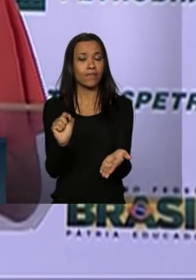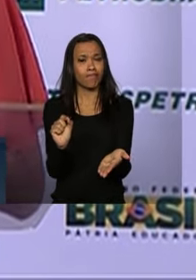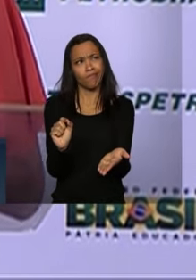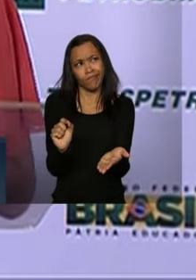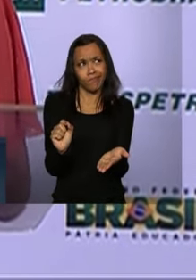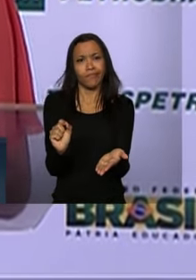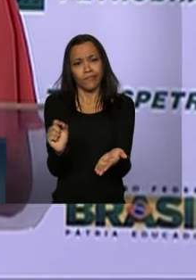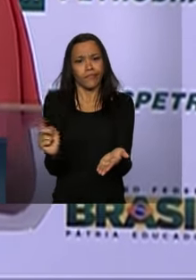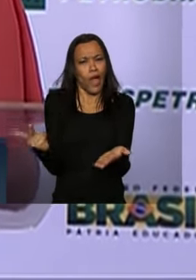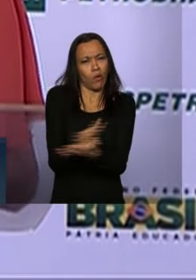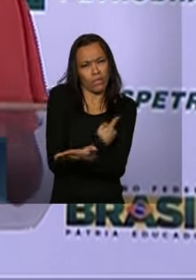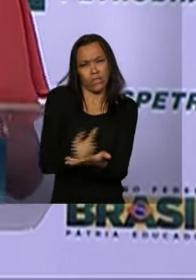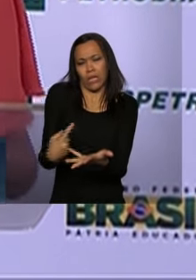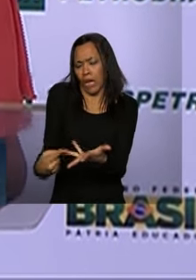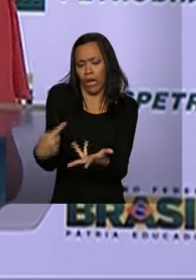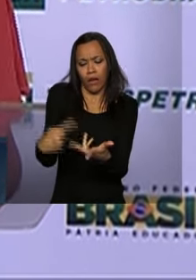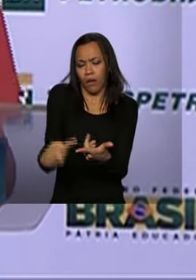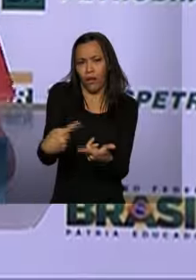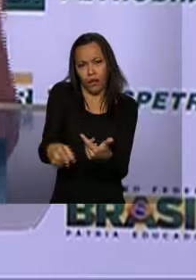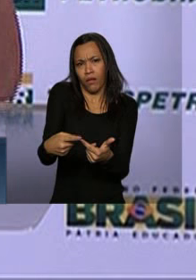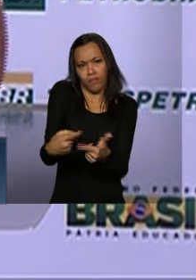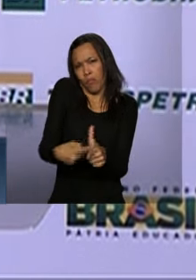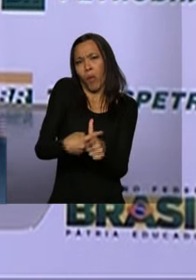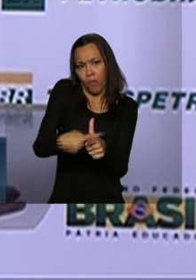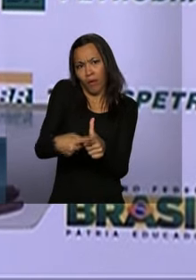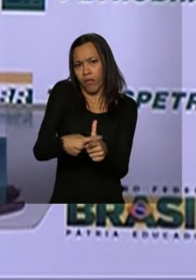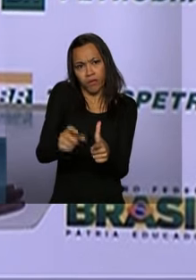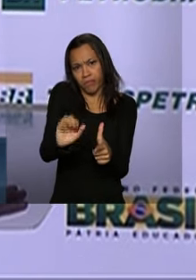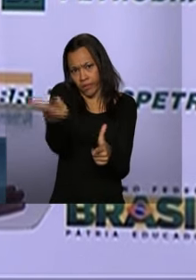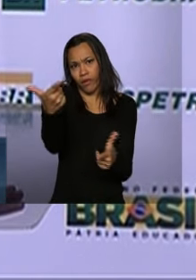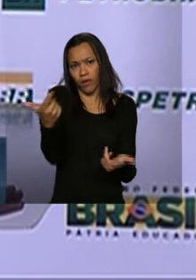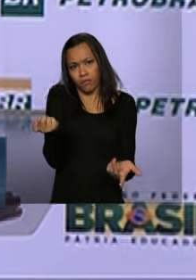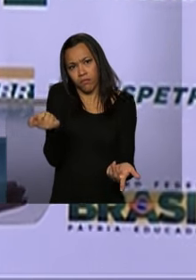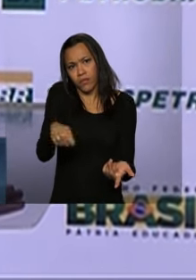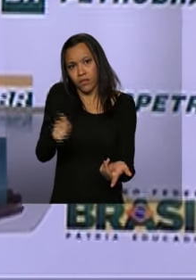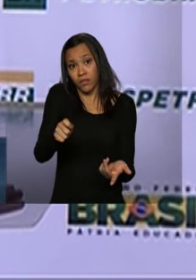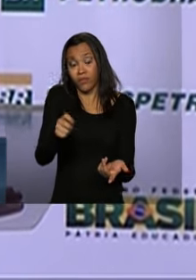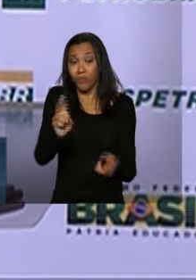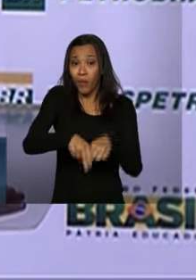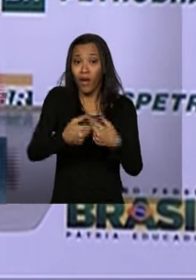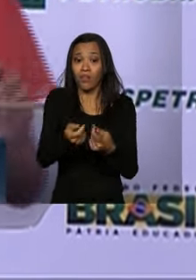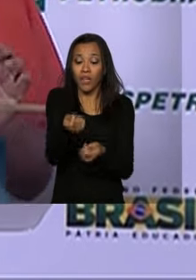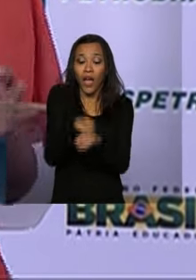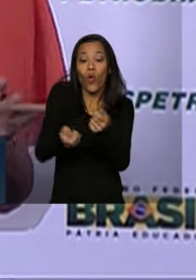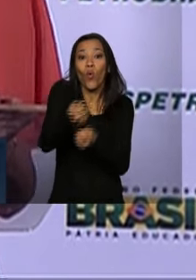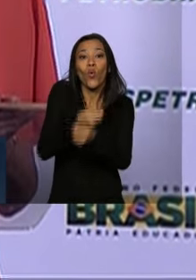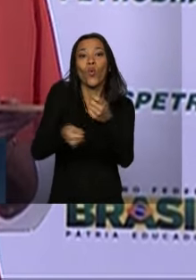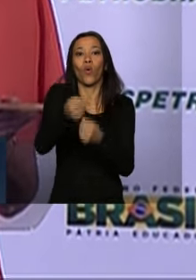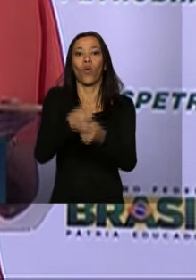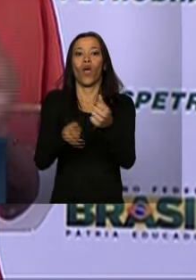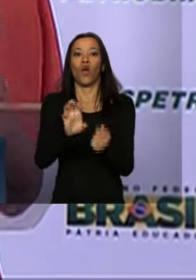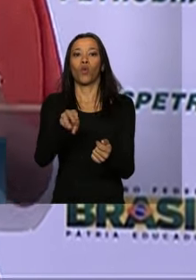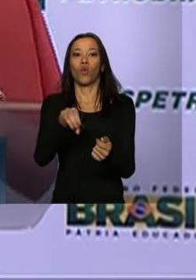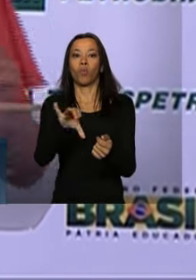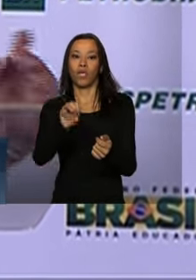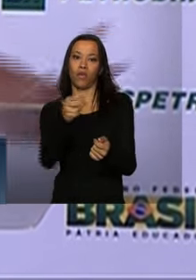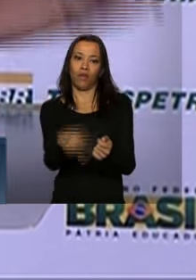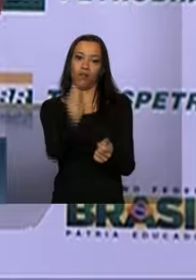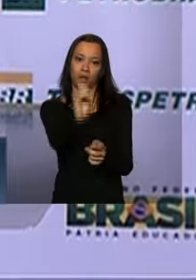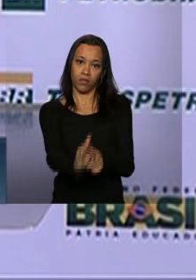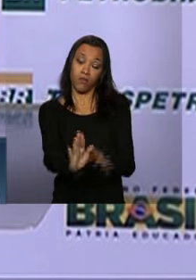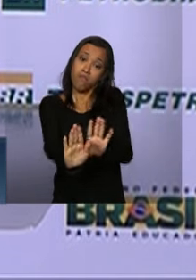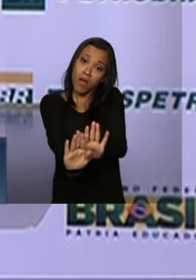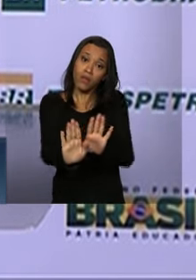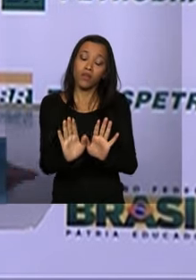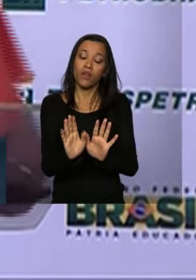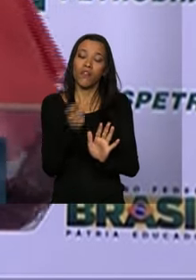algumas dificuldades. Passamos, sim, por dificuldades macroeconômicas. Mas eu quero dizer para vocês por que